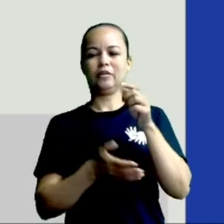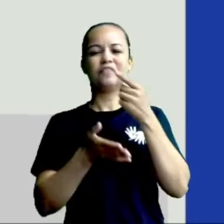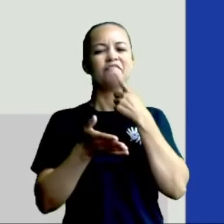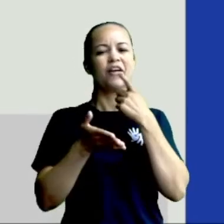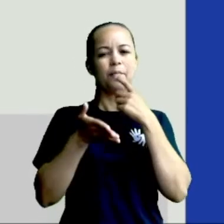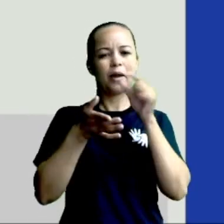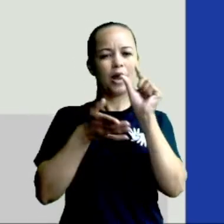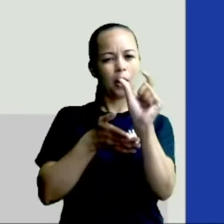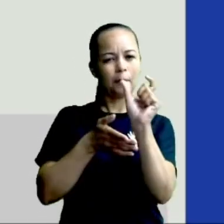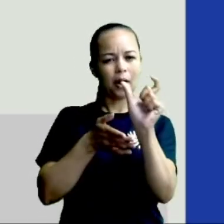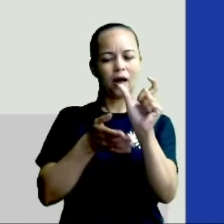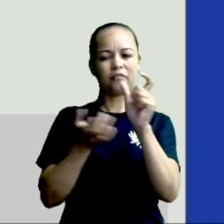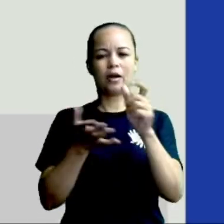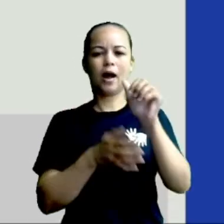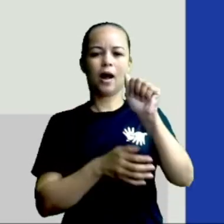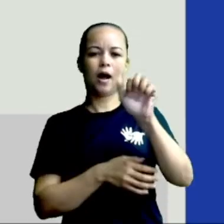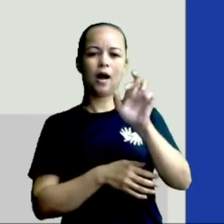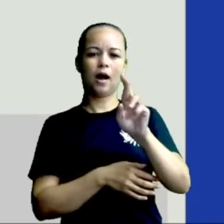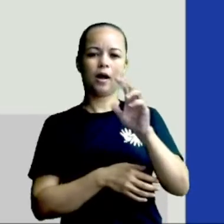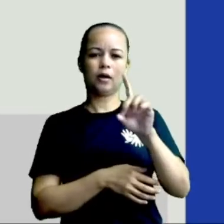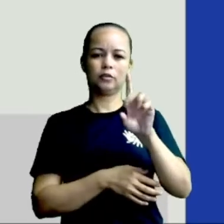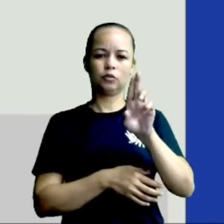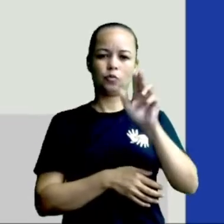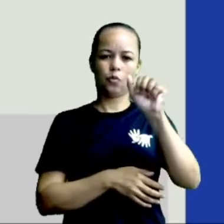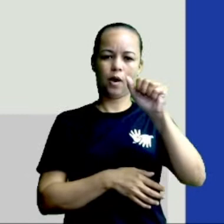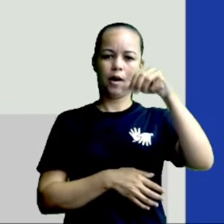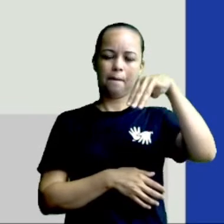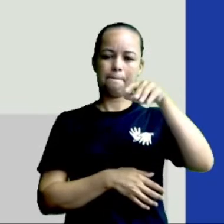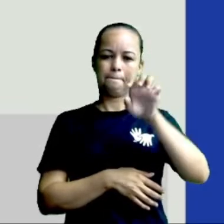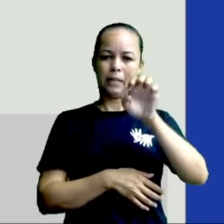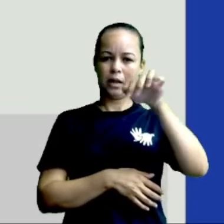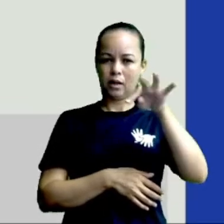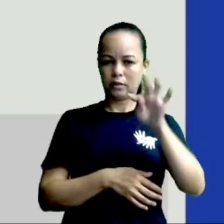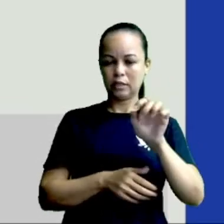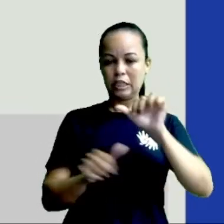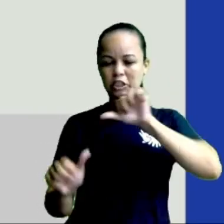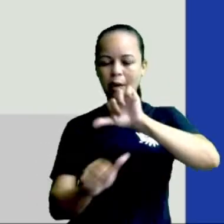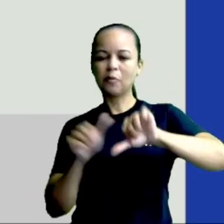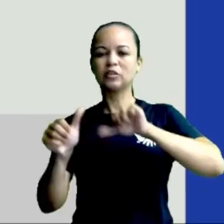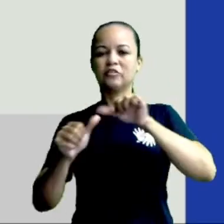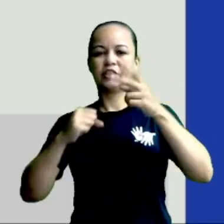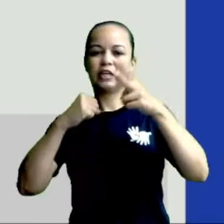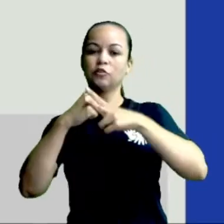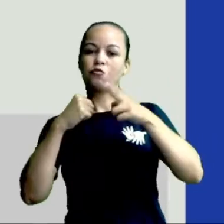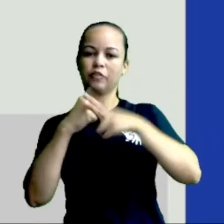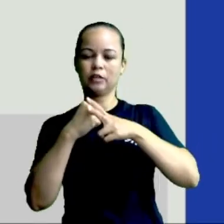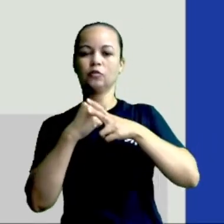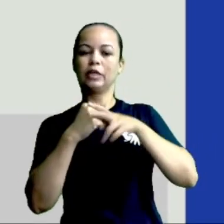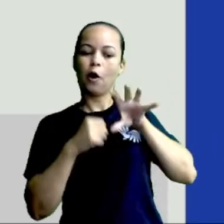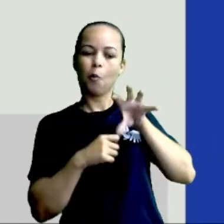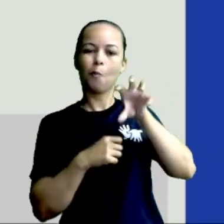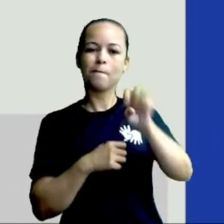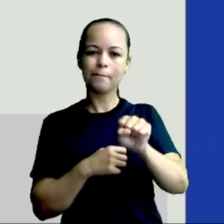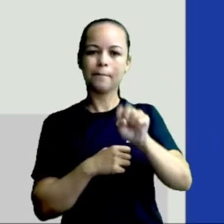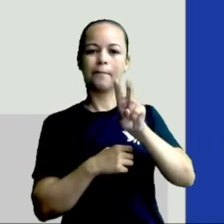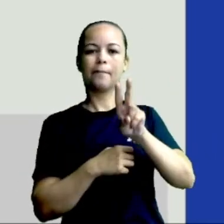de vermelho, ó, arduamente, está modificando o que? O verbo buscar, no caso